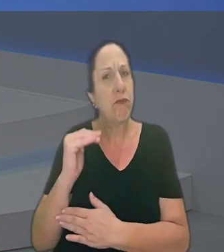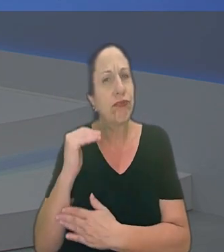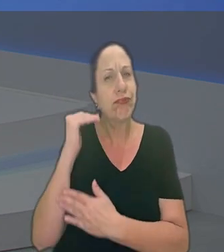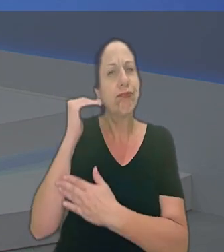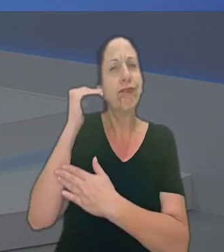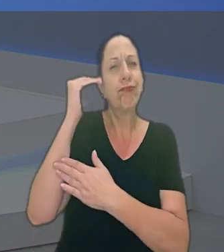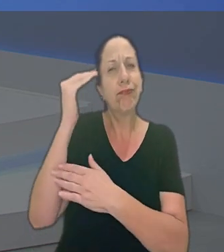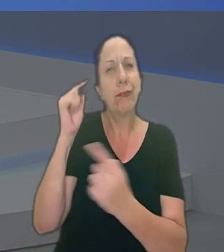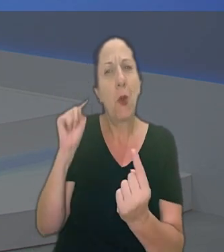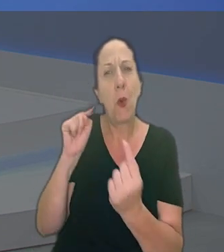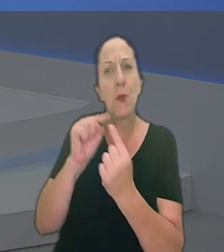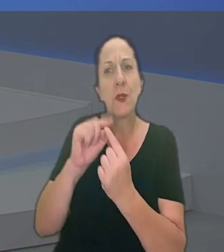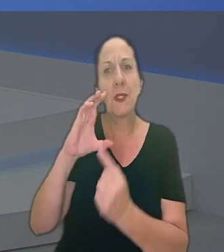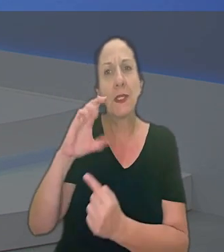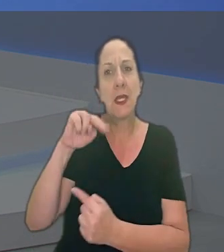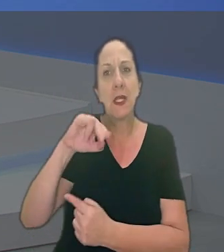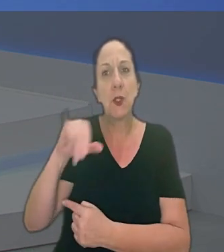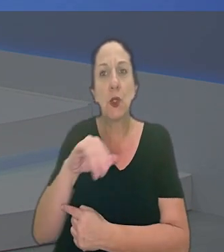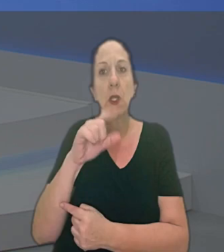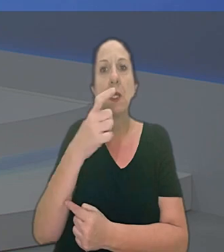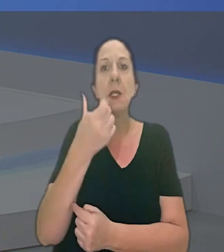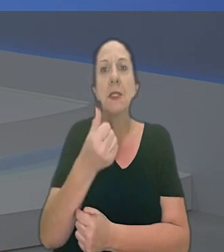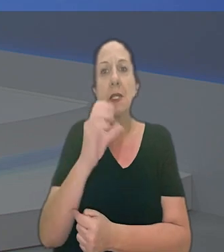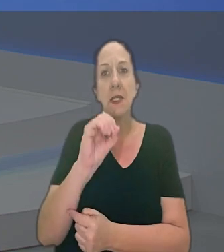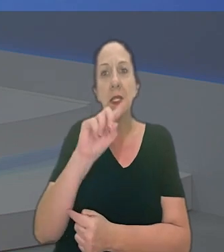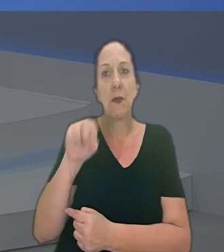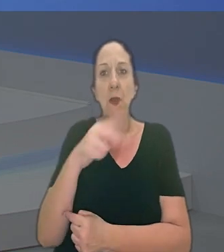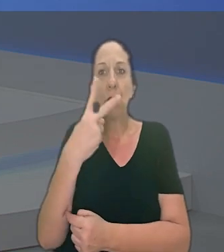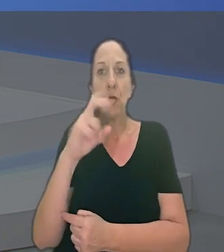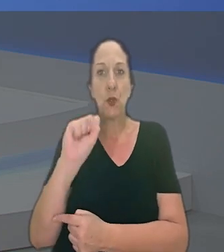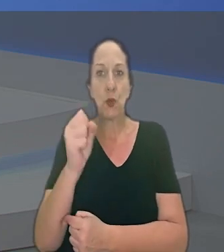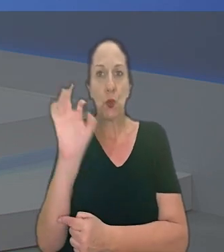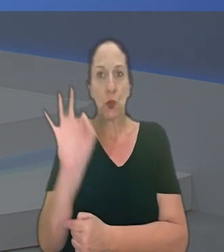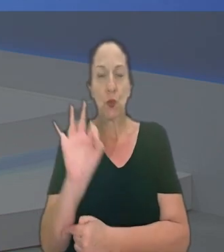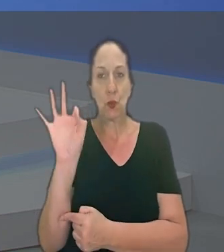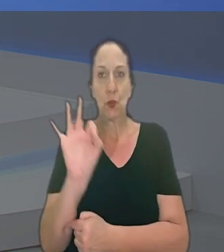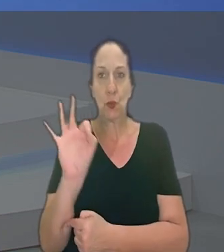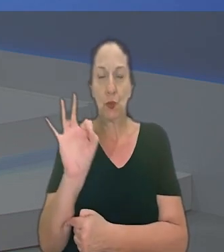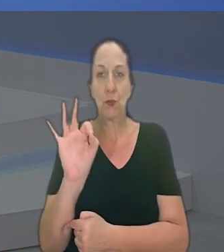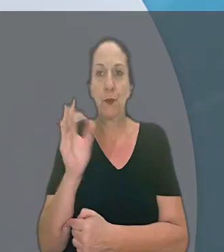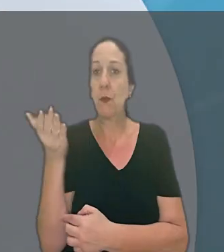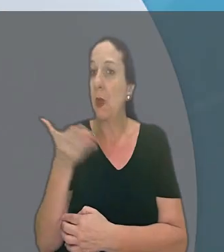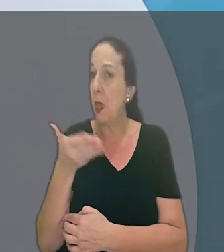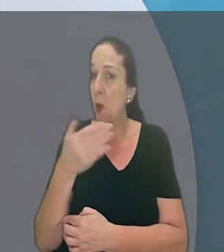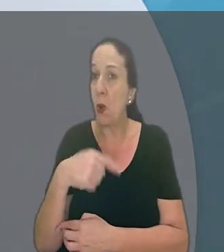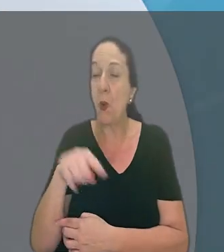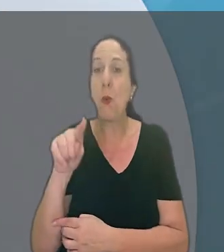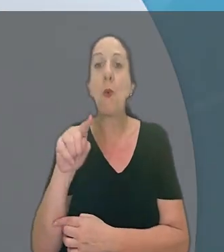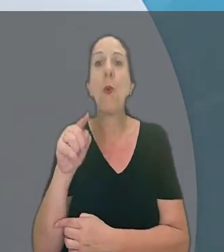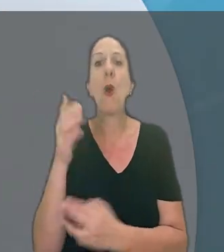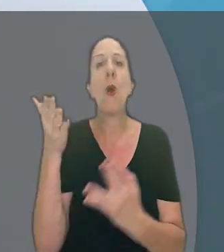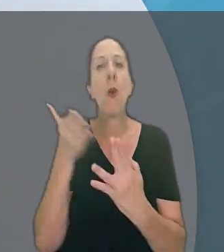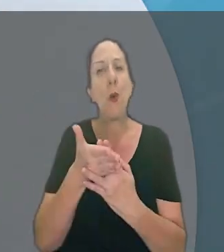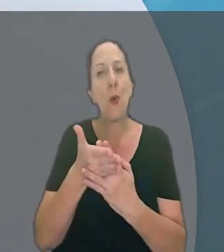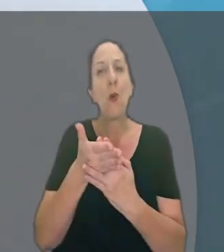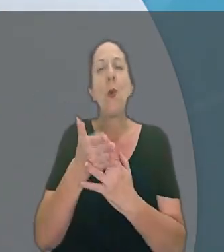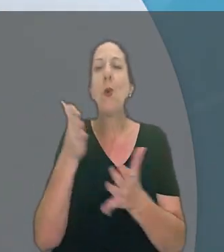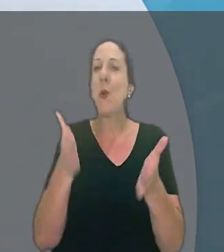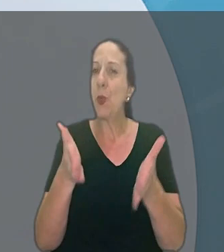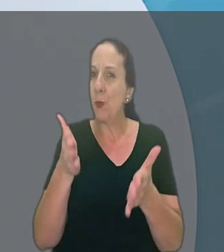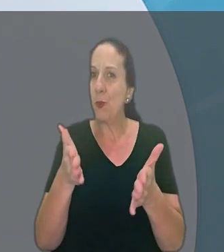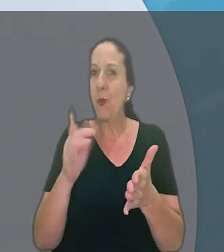63,4%, valor acima da meta do CNJ, que é de 60,28%. Vamos agora para um